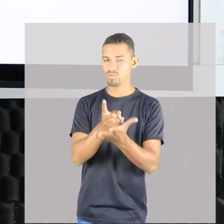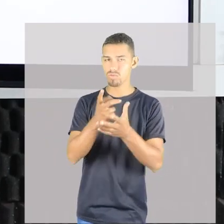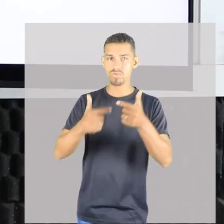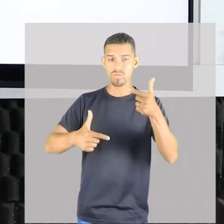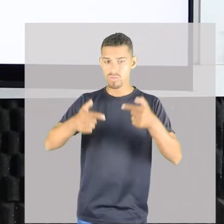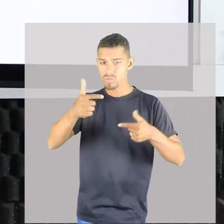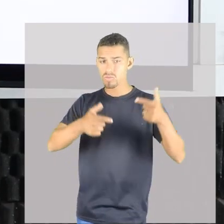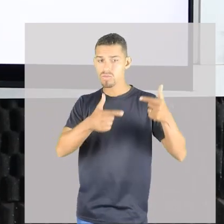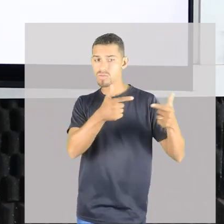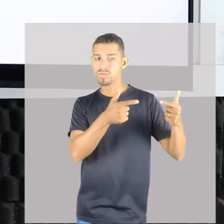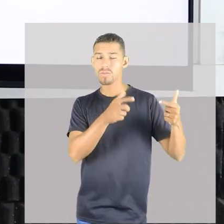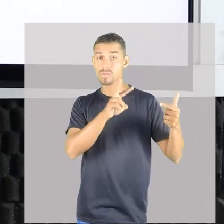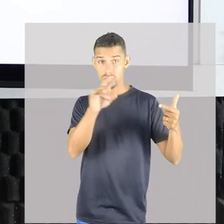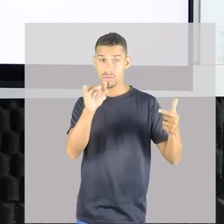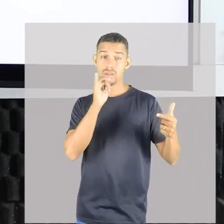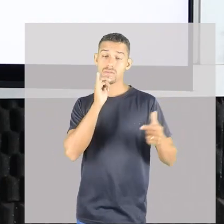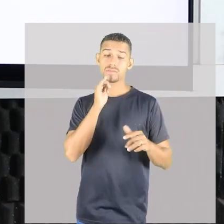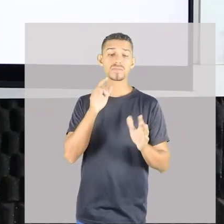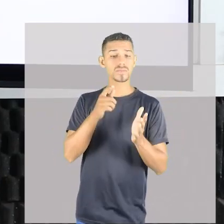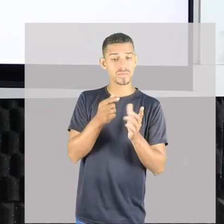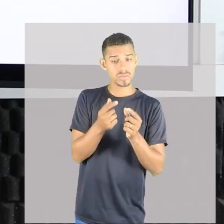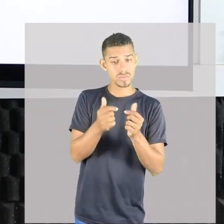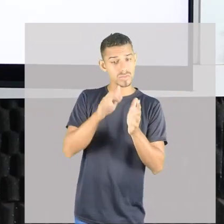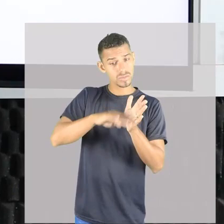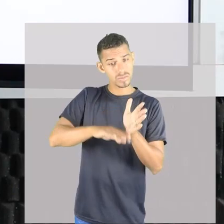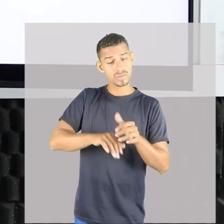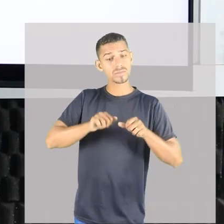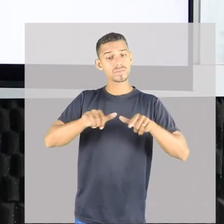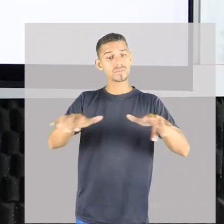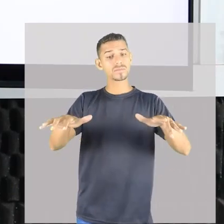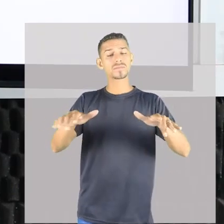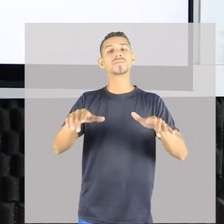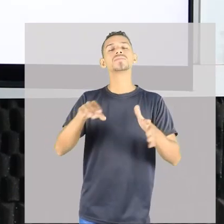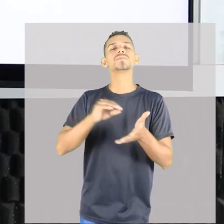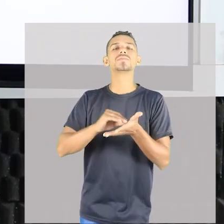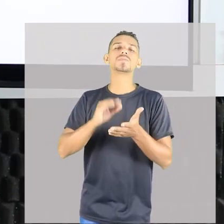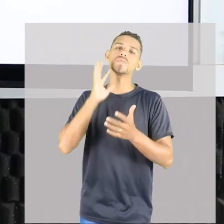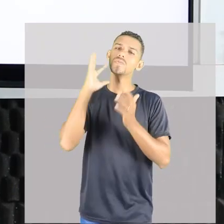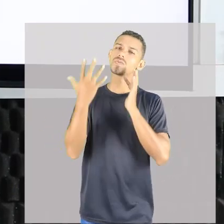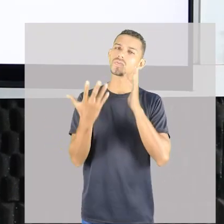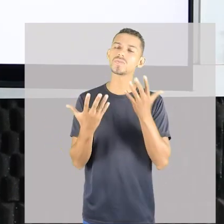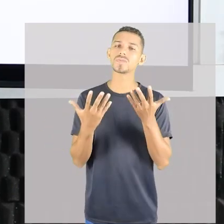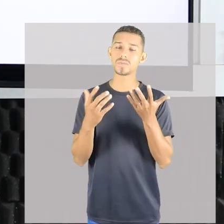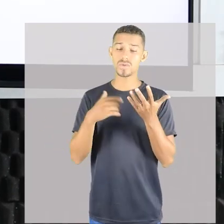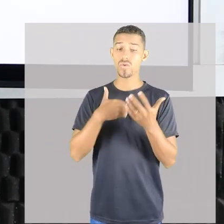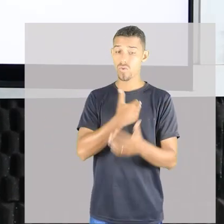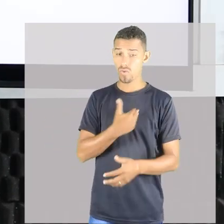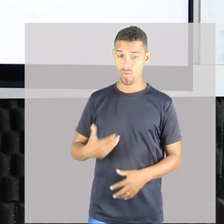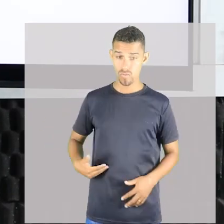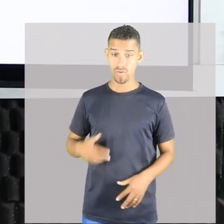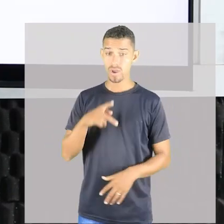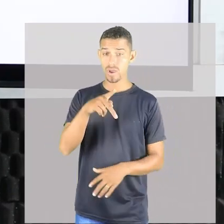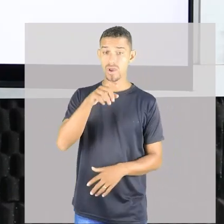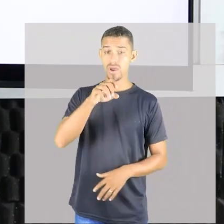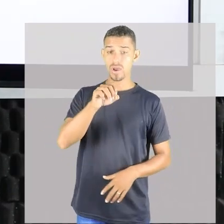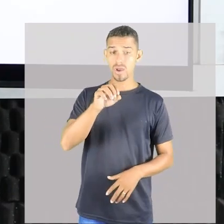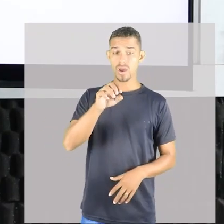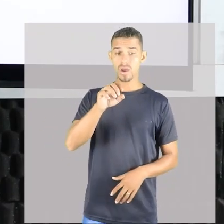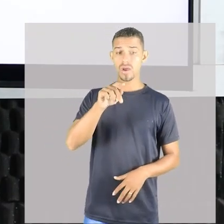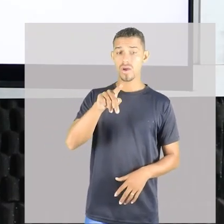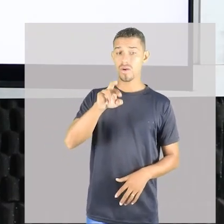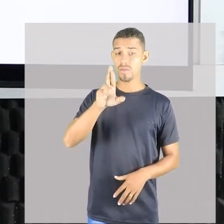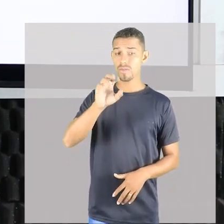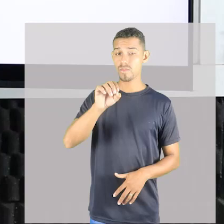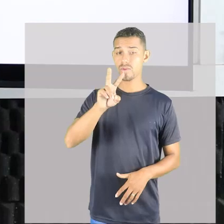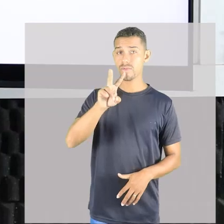guerra, ela vai, claro, ter seus gastos ampliados. E isso faz com que, então, esse governo provisório ele também não tenha uma